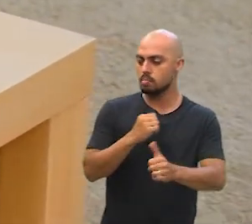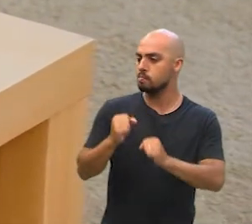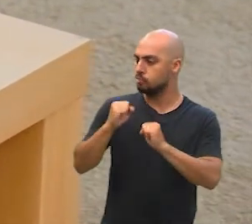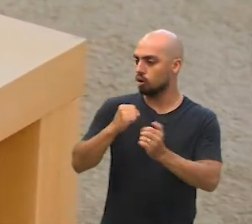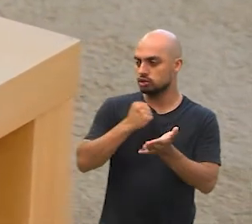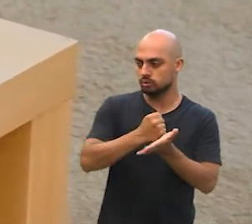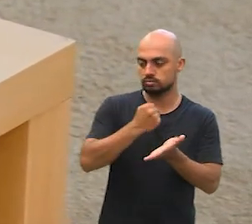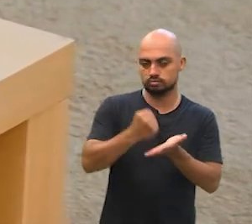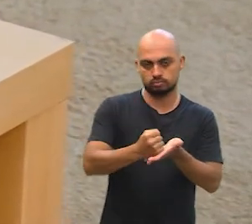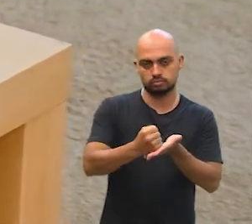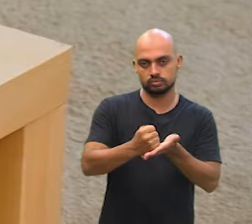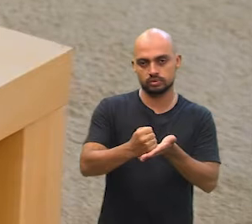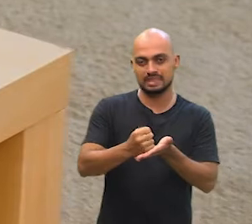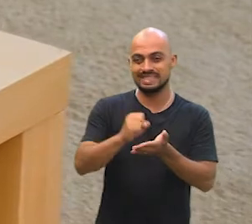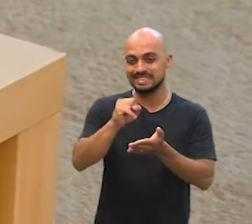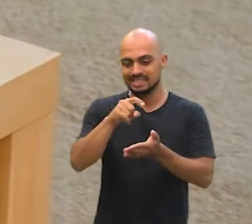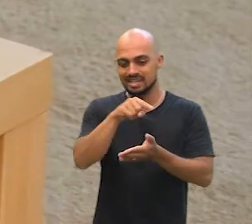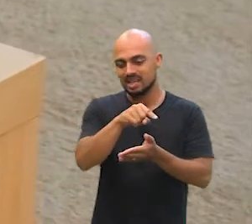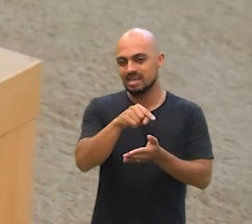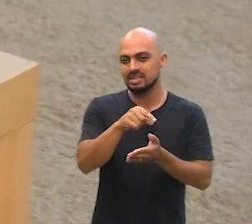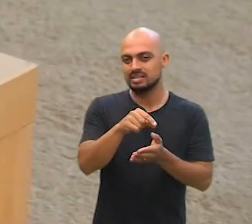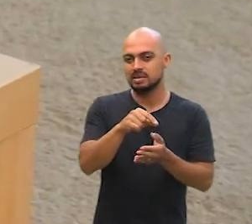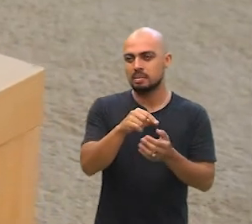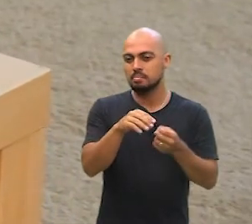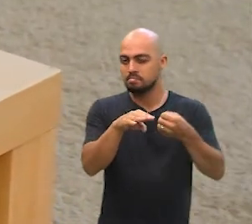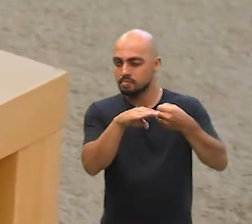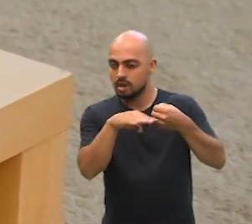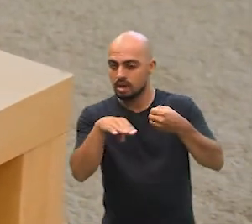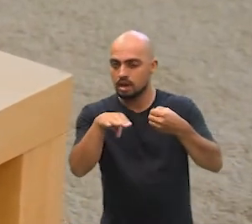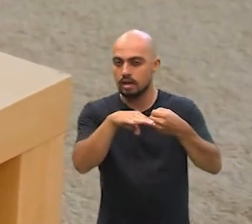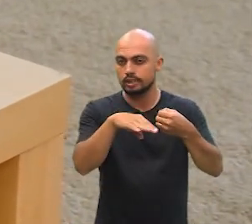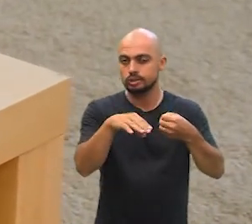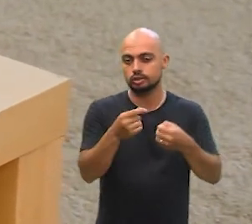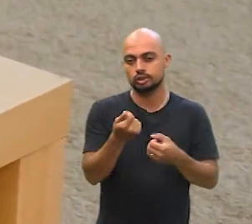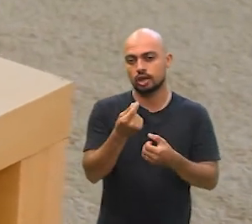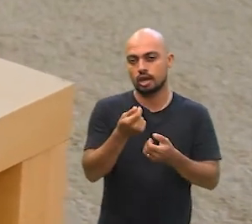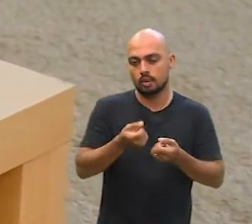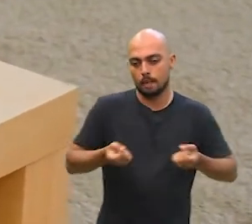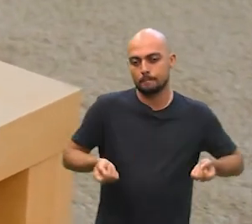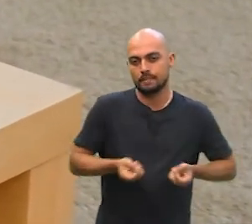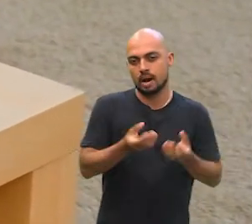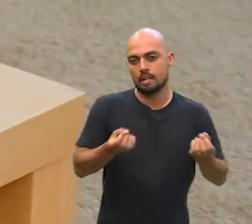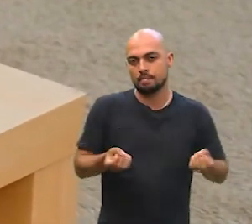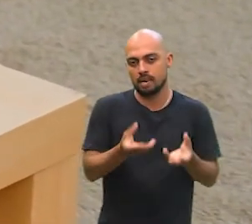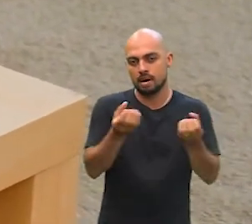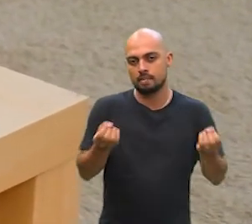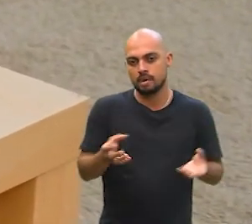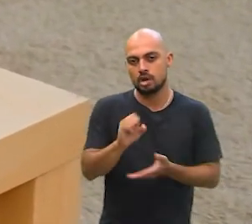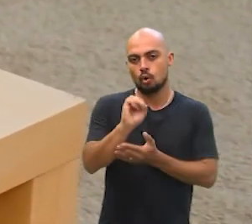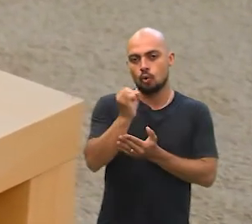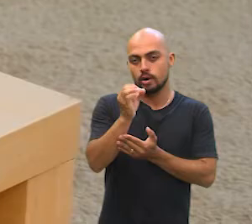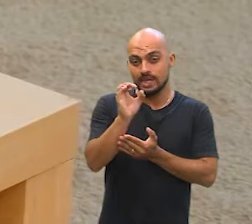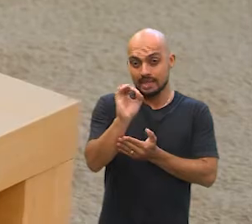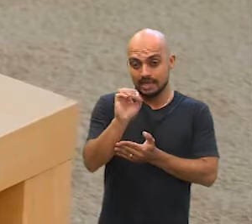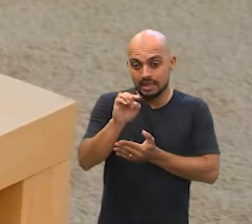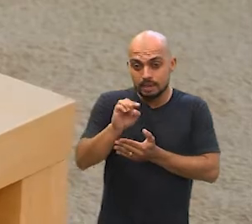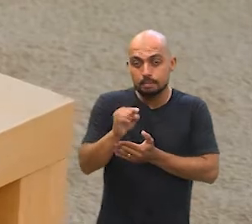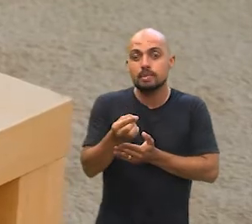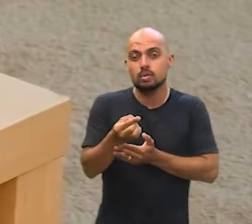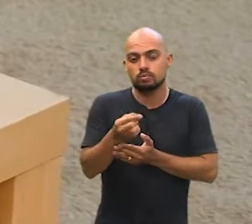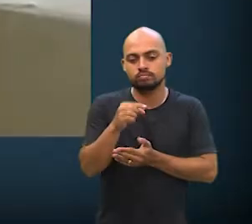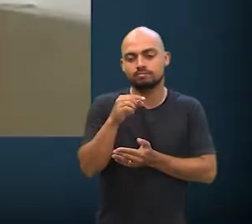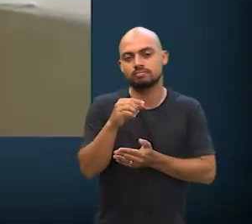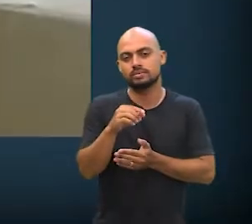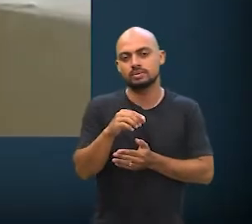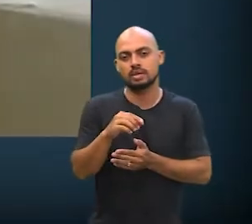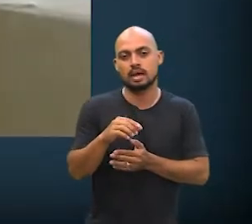você pegar uma consultoria mediana, que cuide de um negócio, você vai gastar aí 40, 80 mil reais para fazer esse mapeamento. Nem